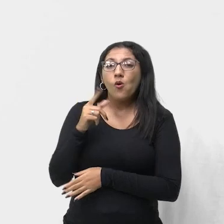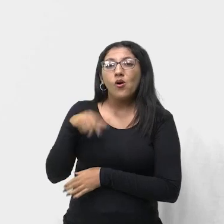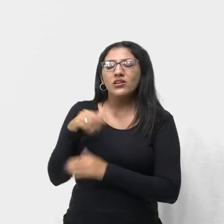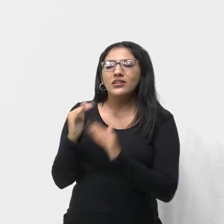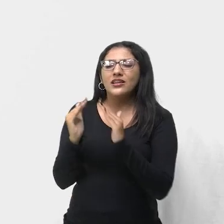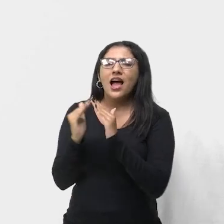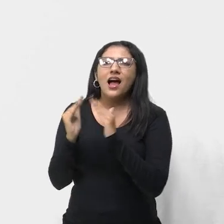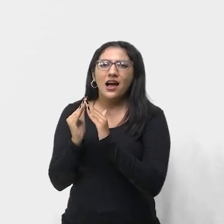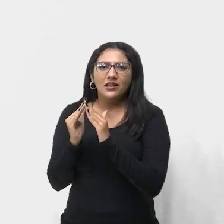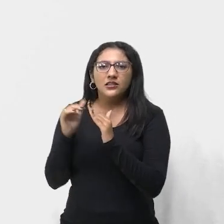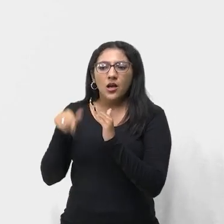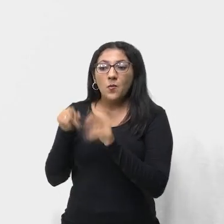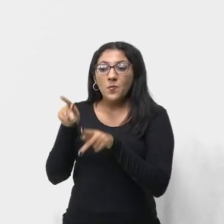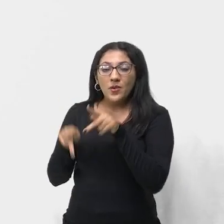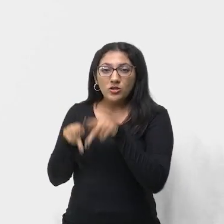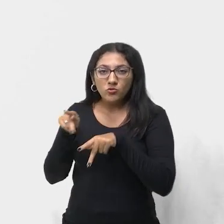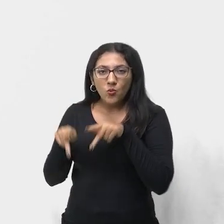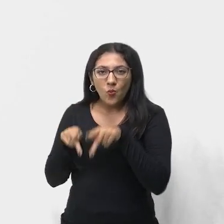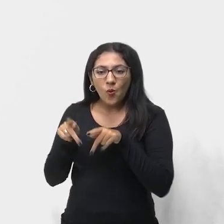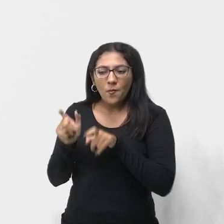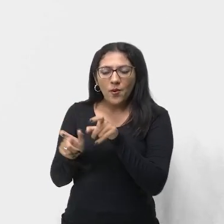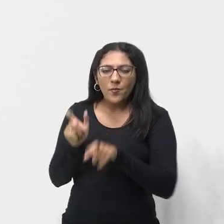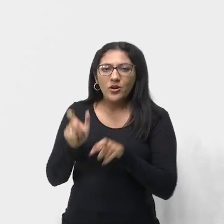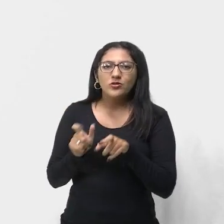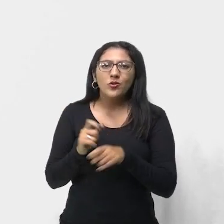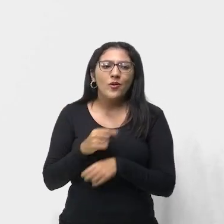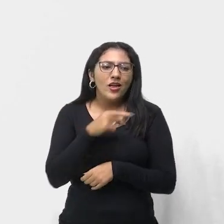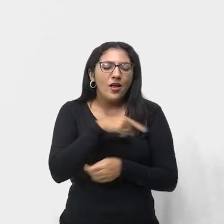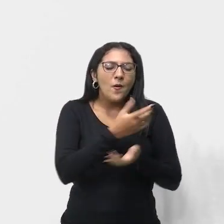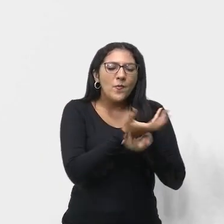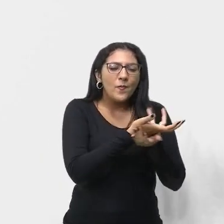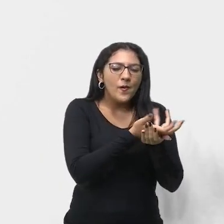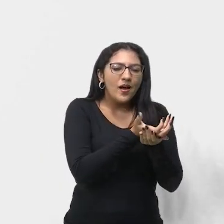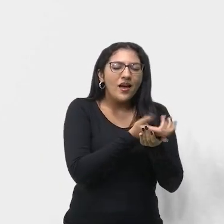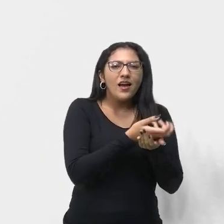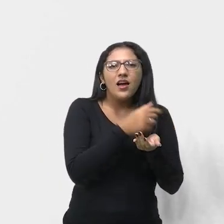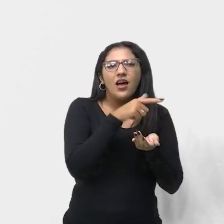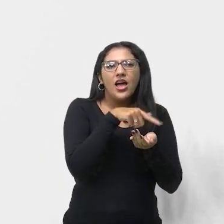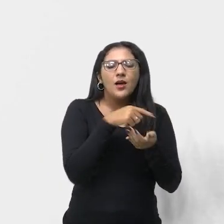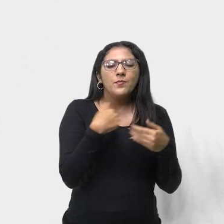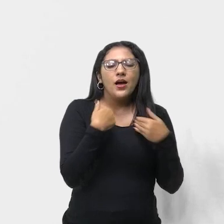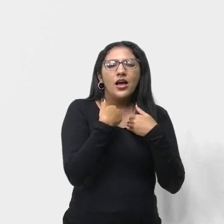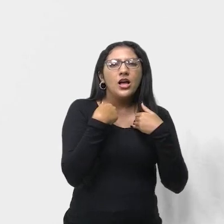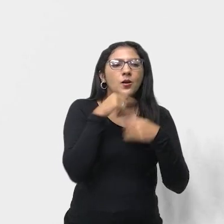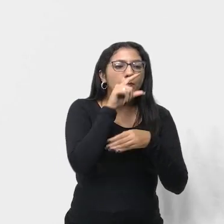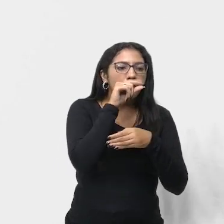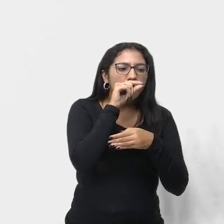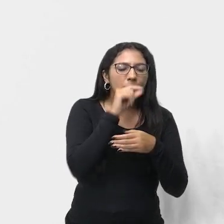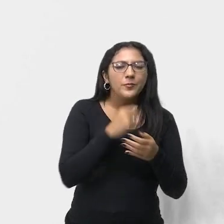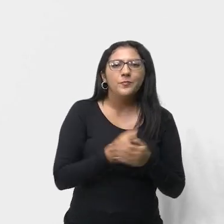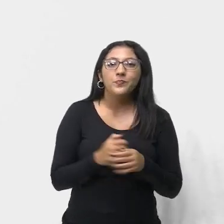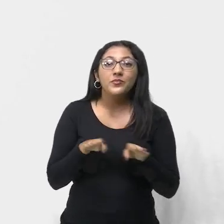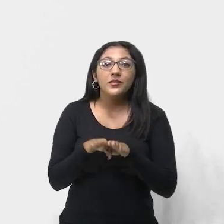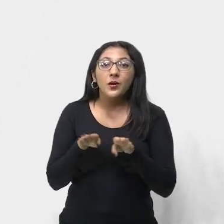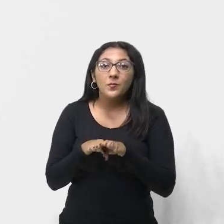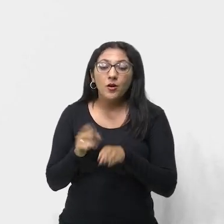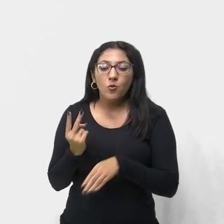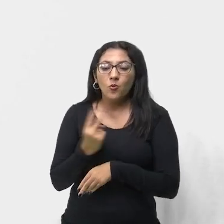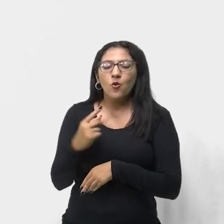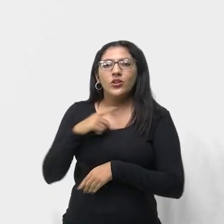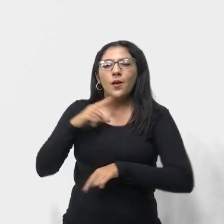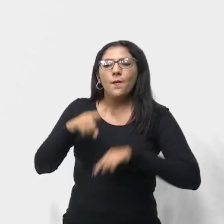é? Os dois vão, de certa forma, ser feitos de materiais que a gente encontra na natureza, né? A casa